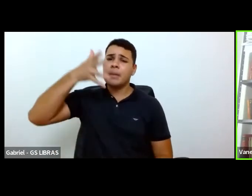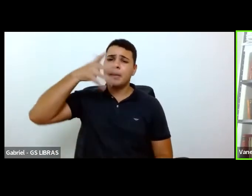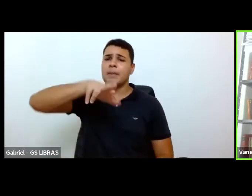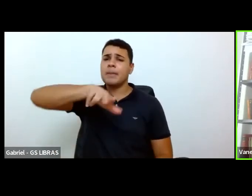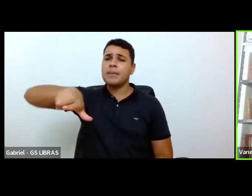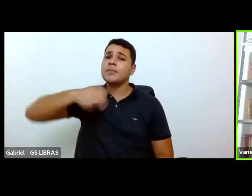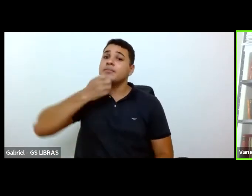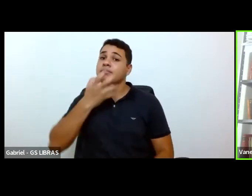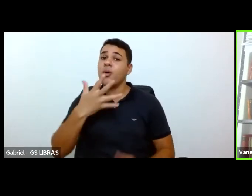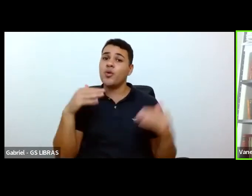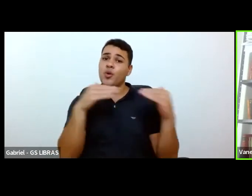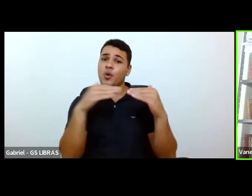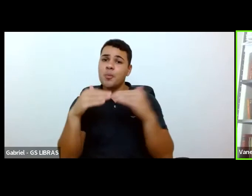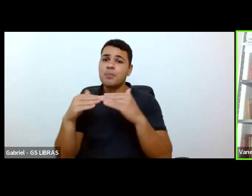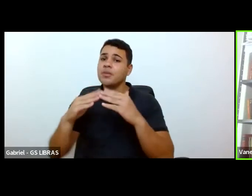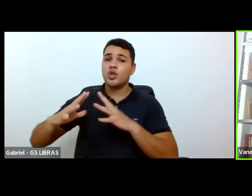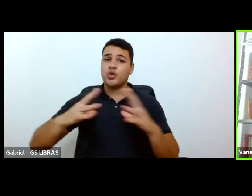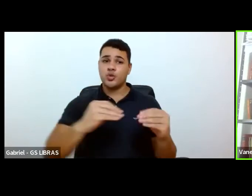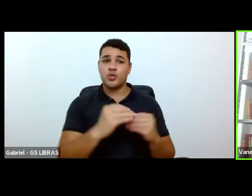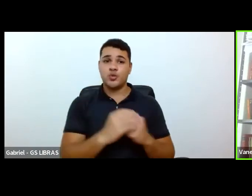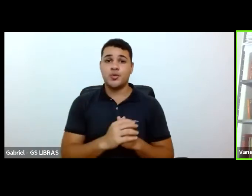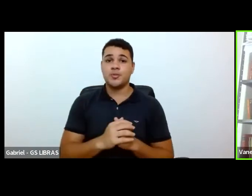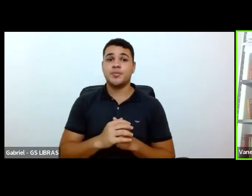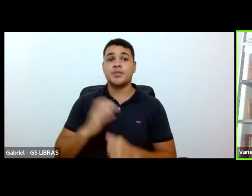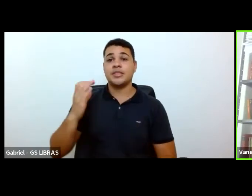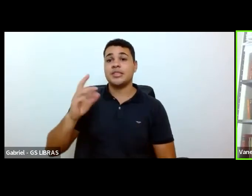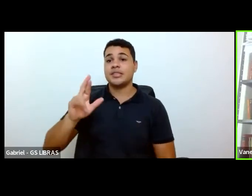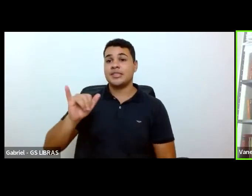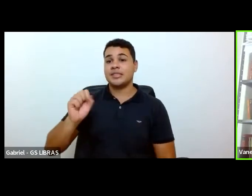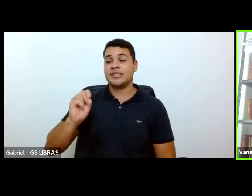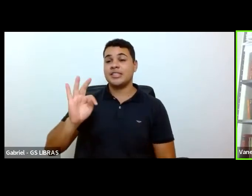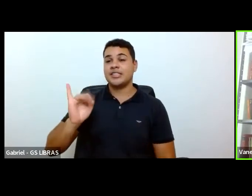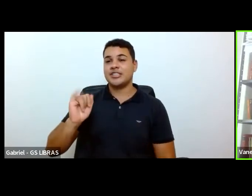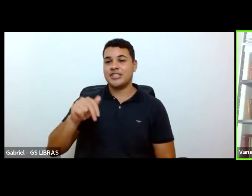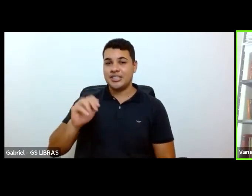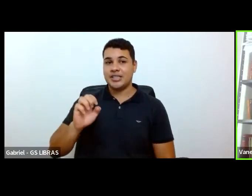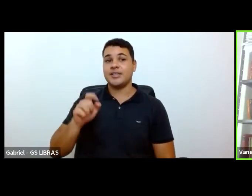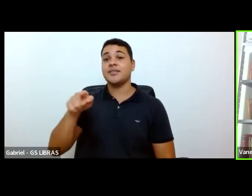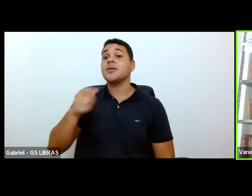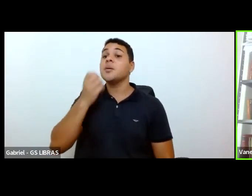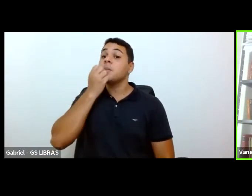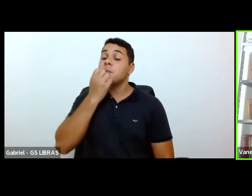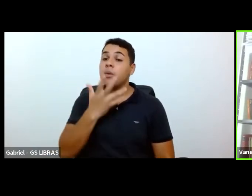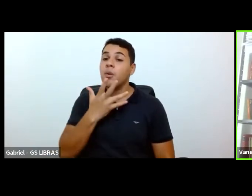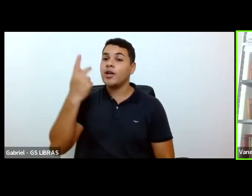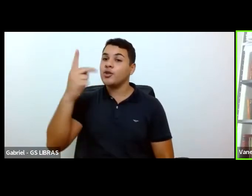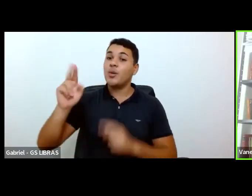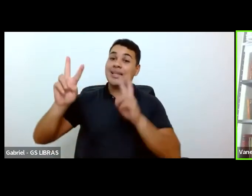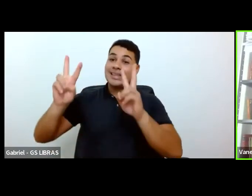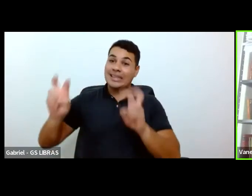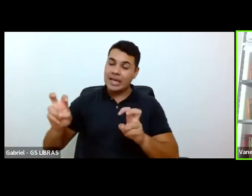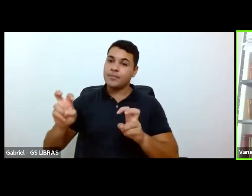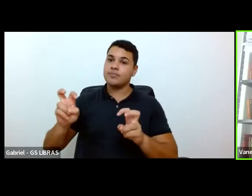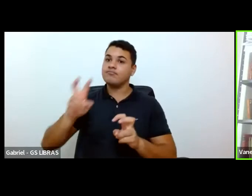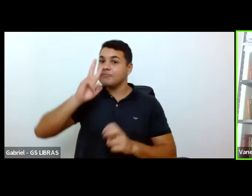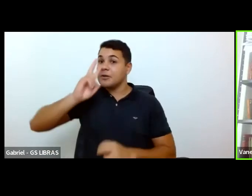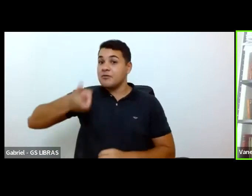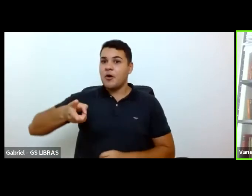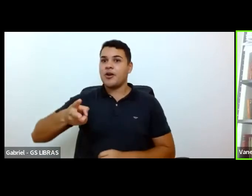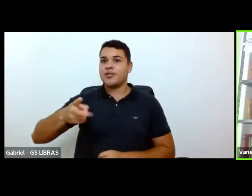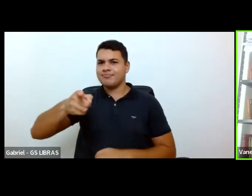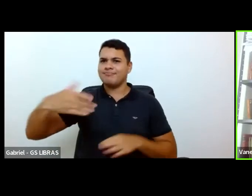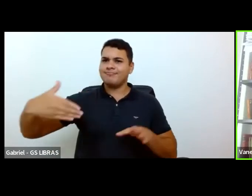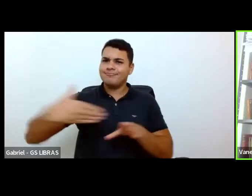relevantes. Cristiane Vieira Machado, Marina, isso, a pauta entrou forte nas teses do Congresso